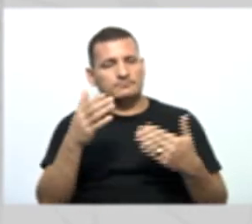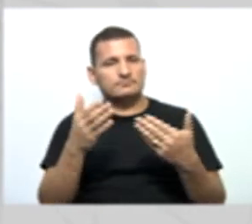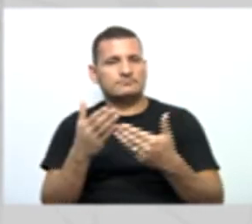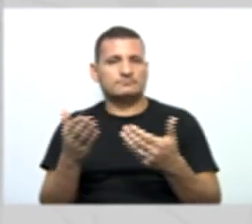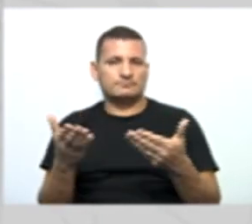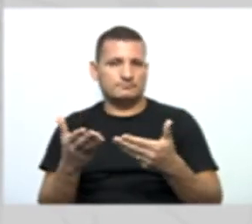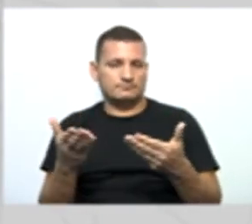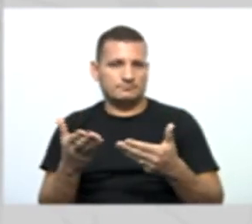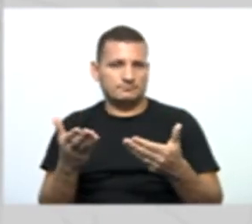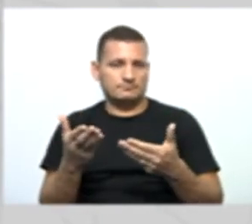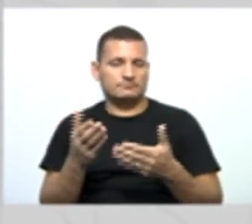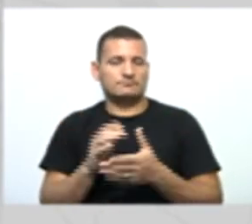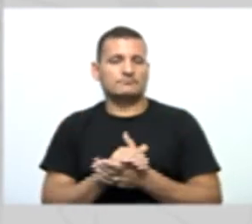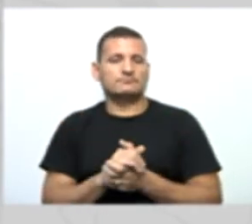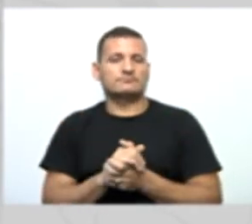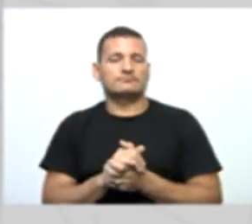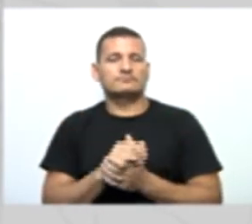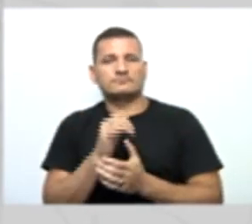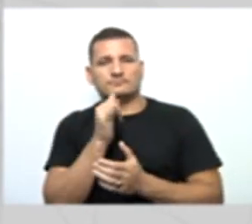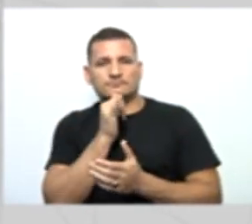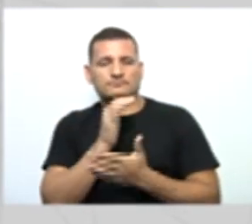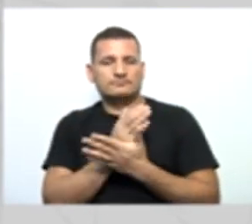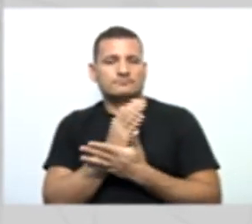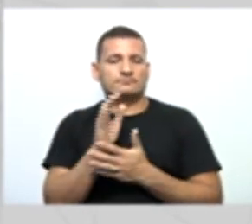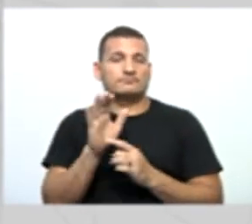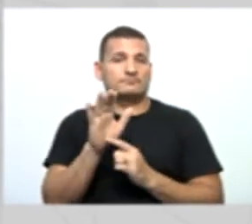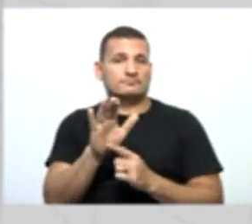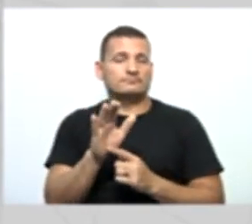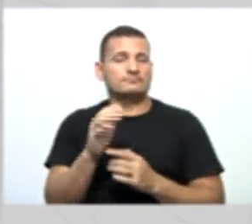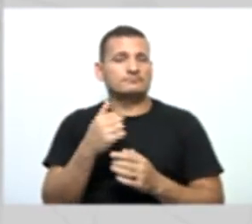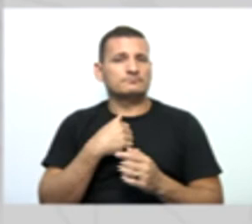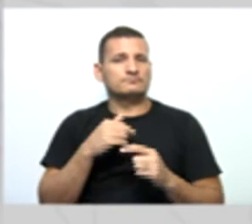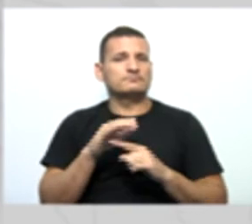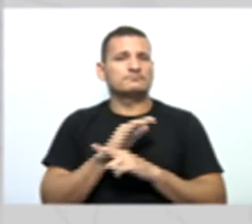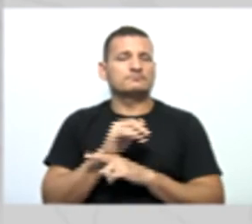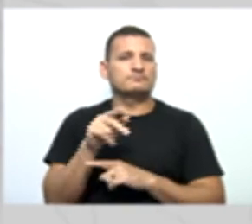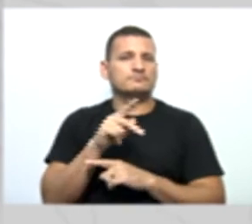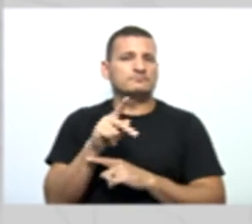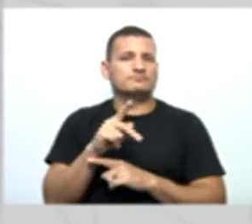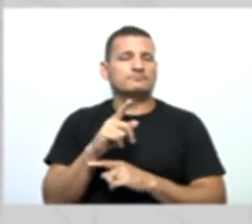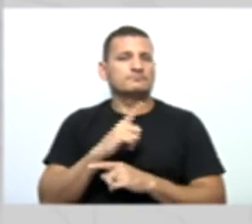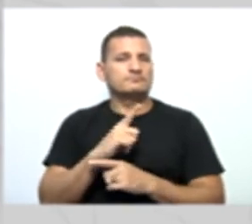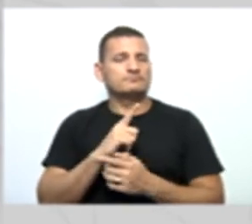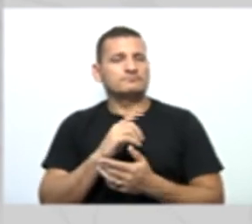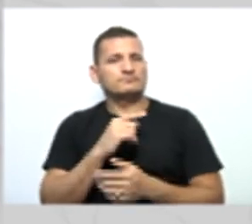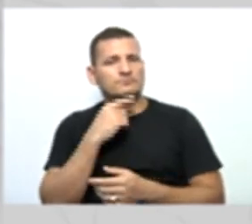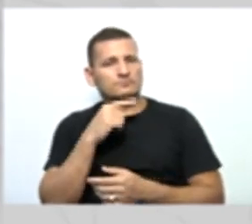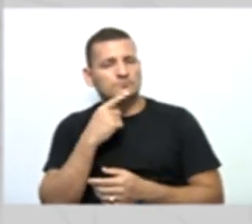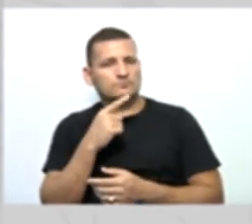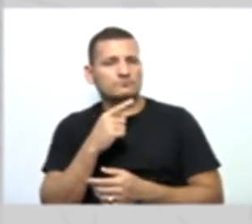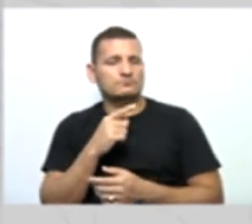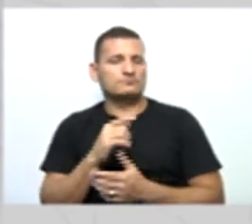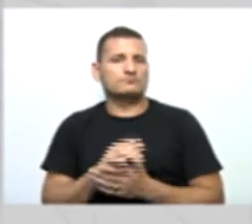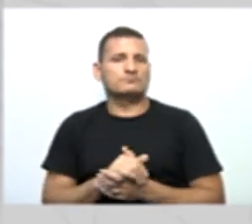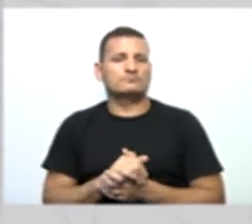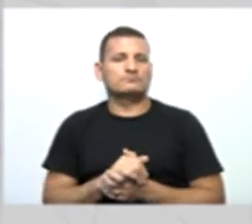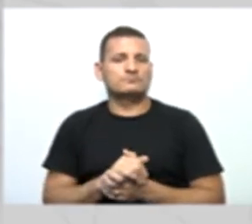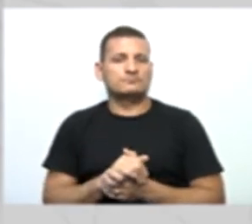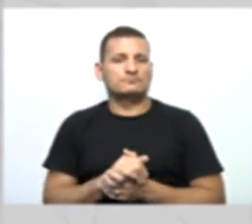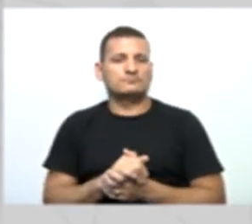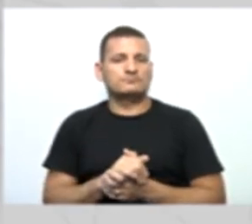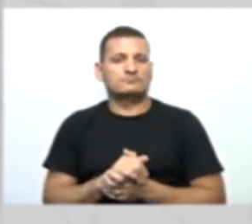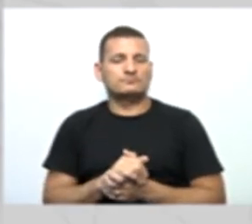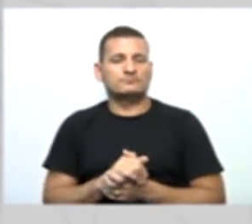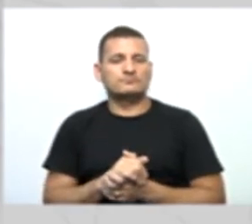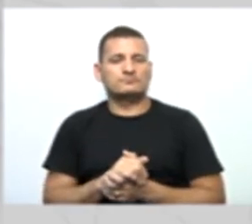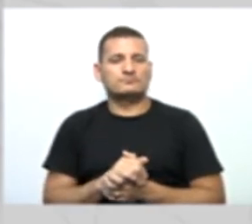aqui na resolução das atividades, nos exemplos que a gente fez. E eu vou perguntar aqui do professor Eduardo se ainda alguém teve alguma dúvida em relação a esse conceito. Professor